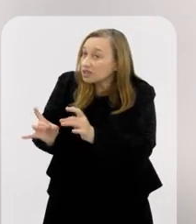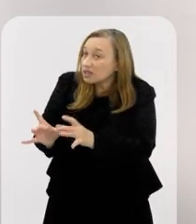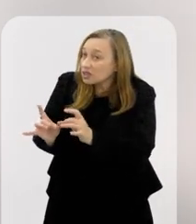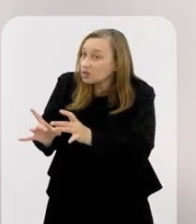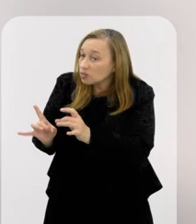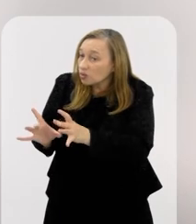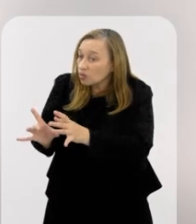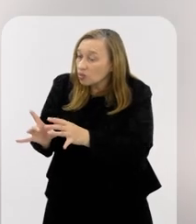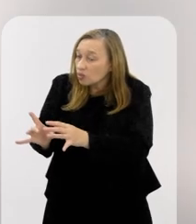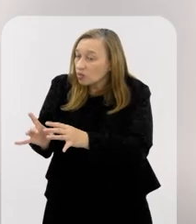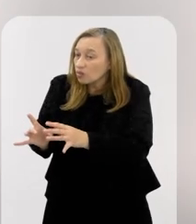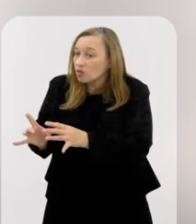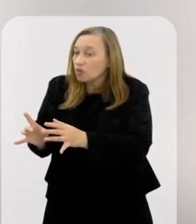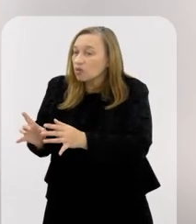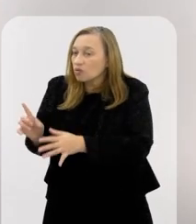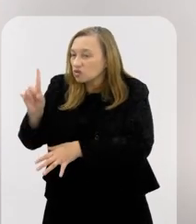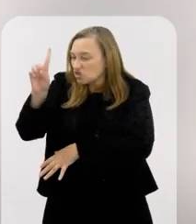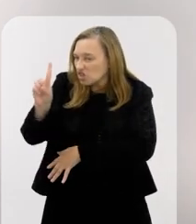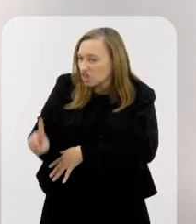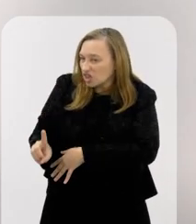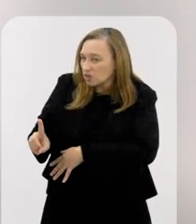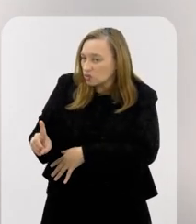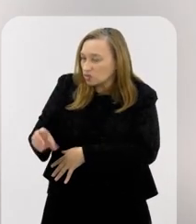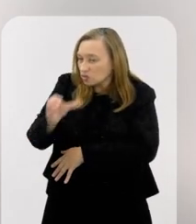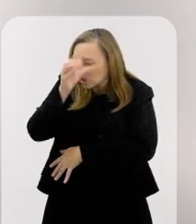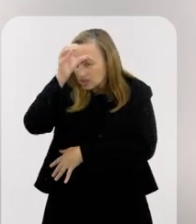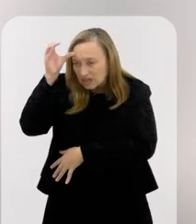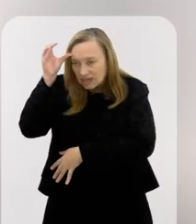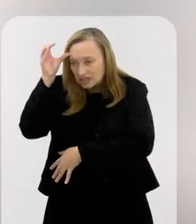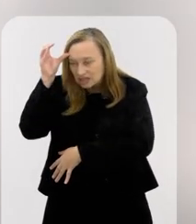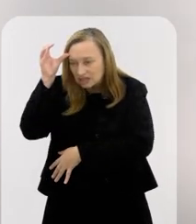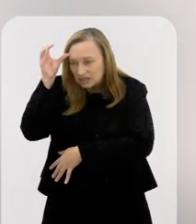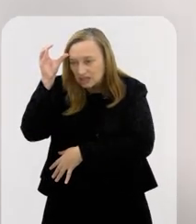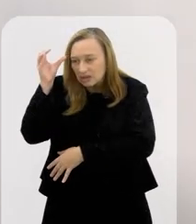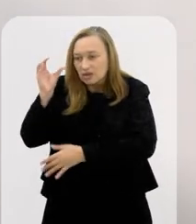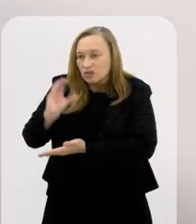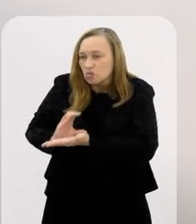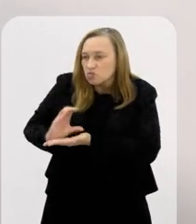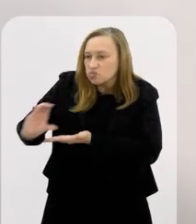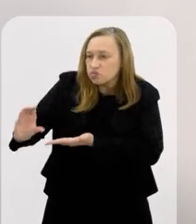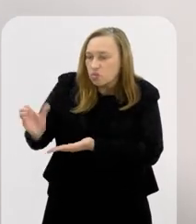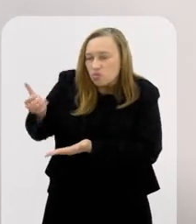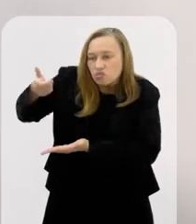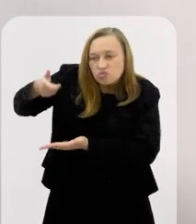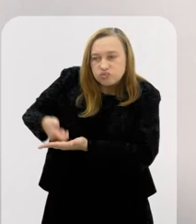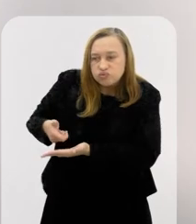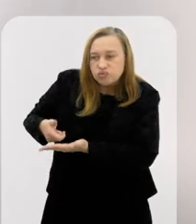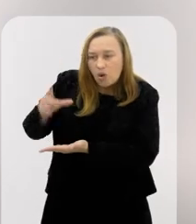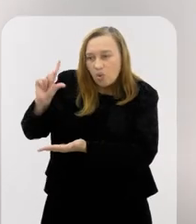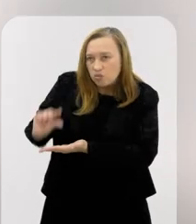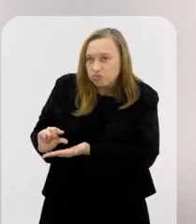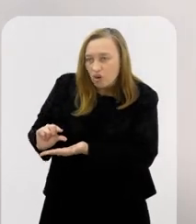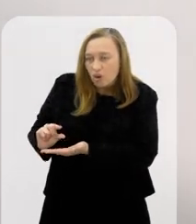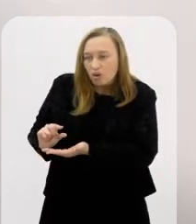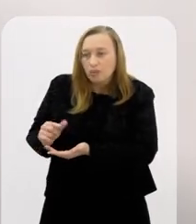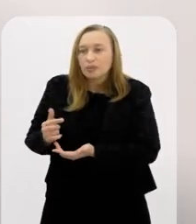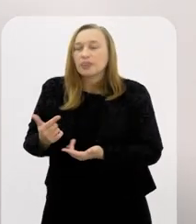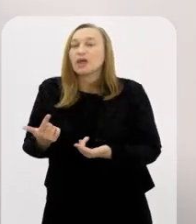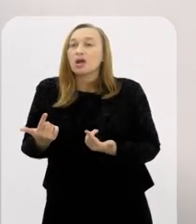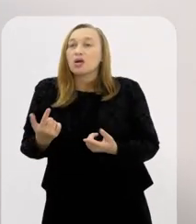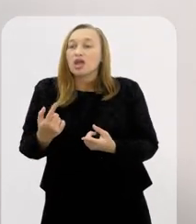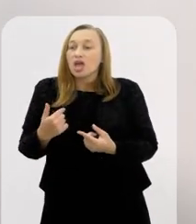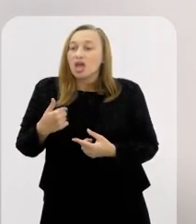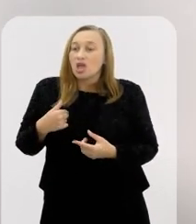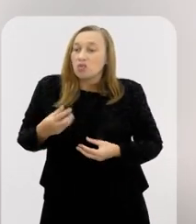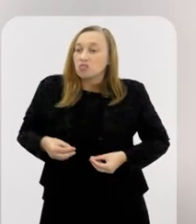acabam se valendo do direito de lesar o consumidor porque as indenizações não doem efetivamente no bolso então eu leso